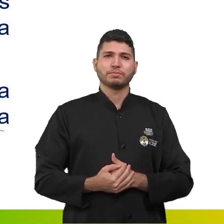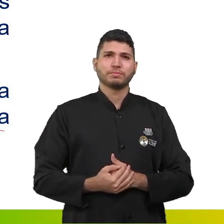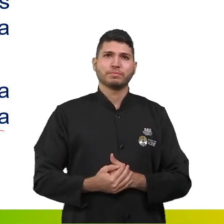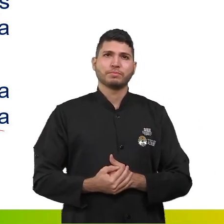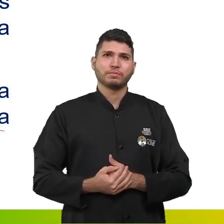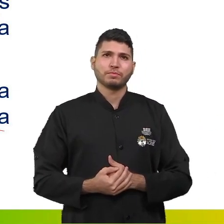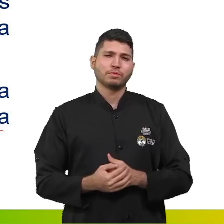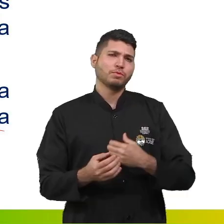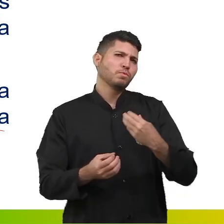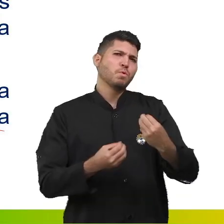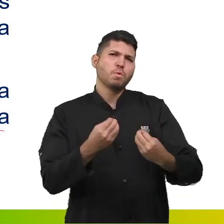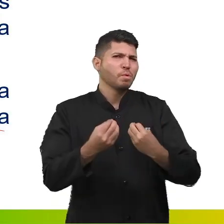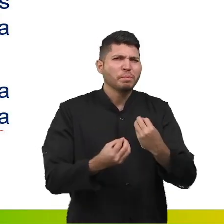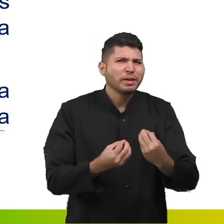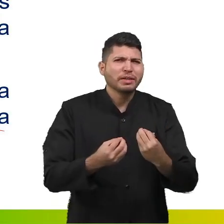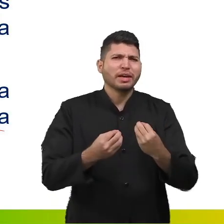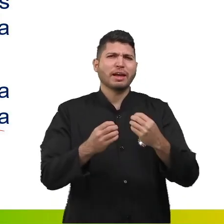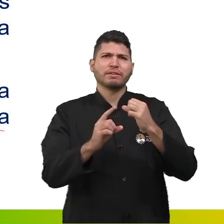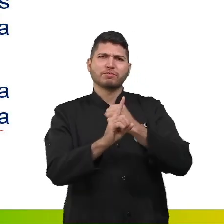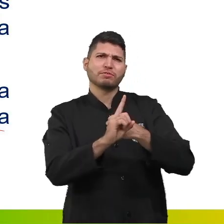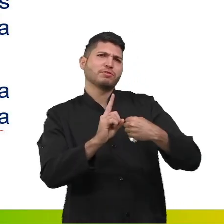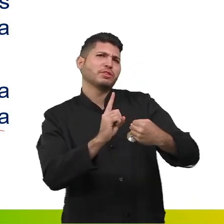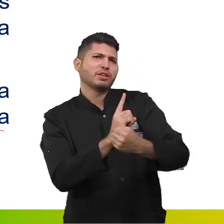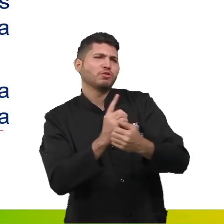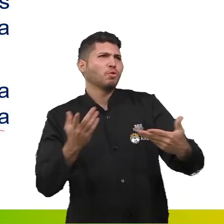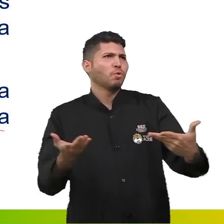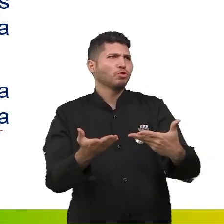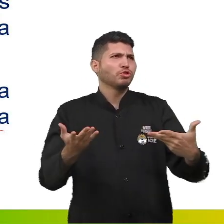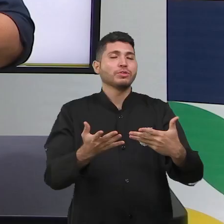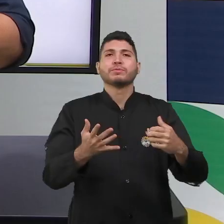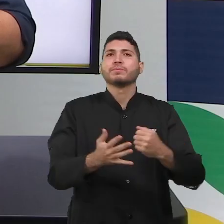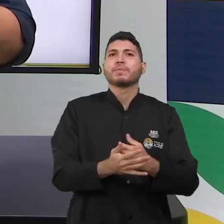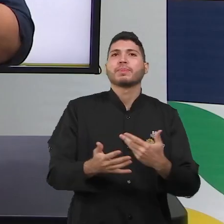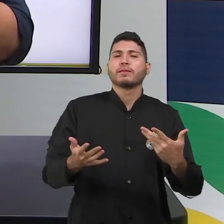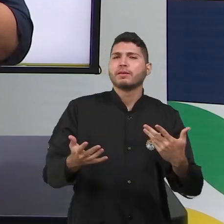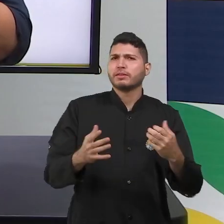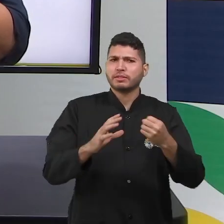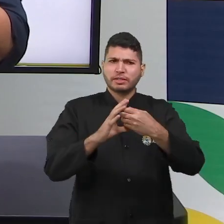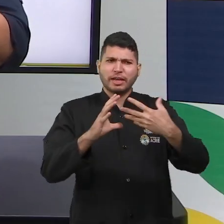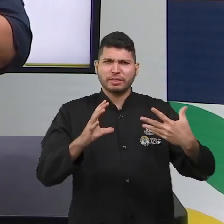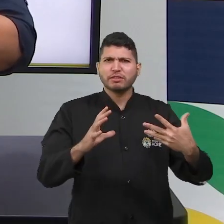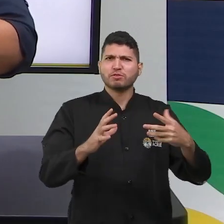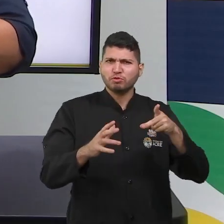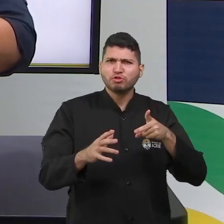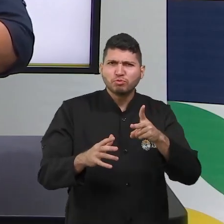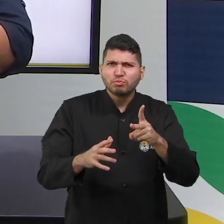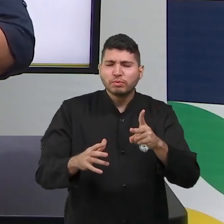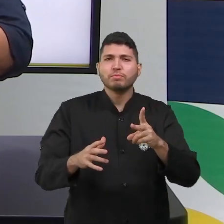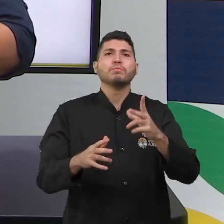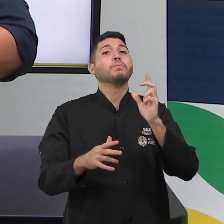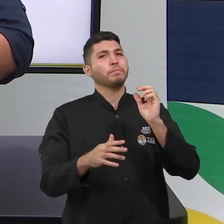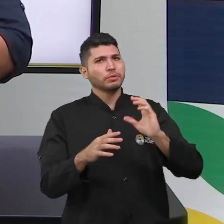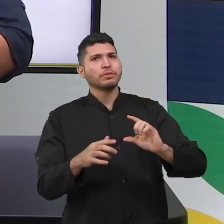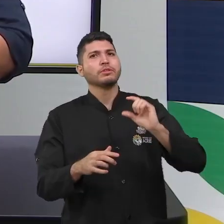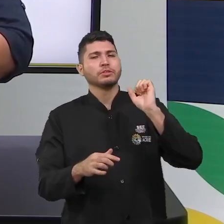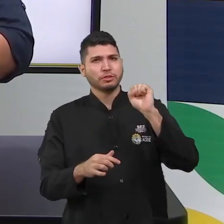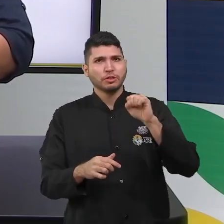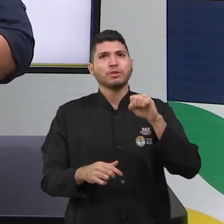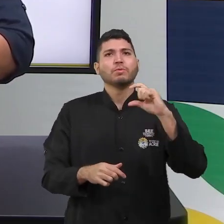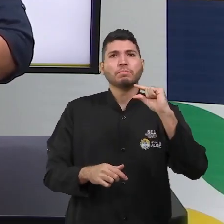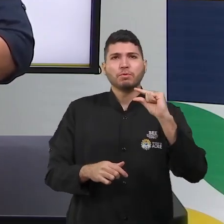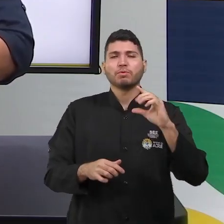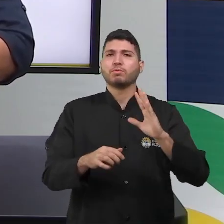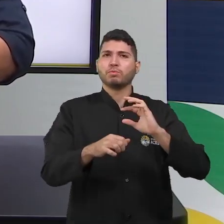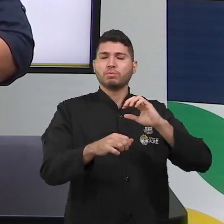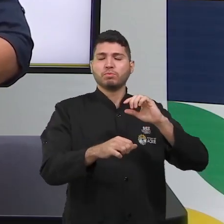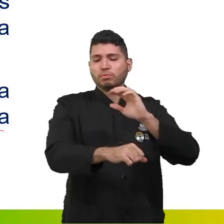na sociedade atual? Através do racismo, através dessa situação que nós presenciamos